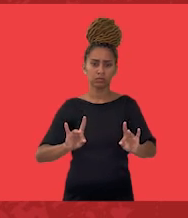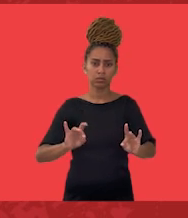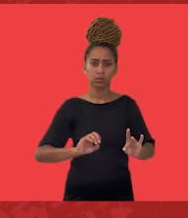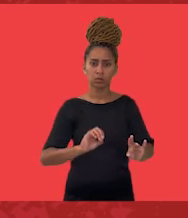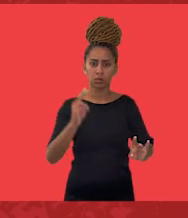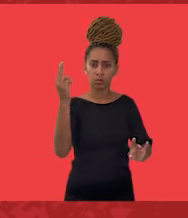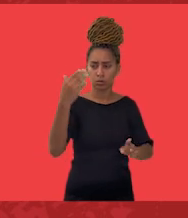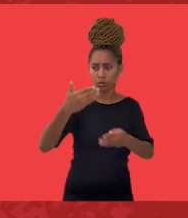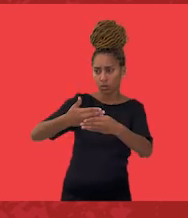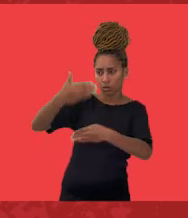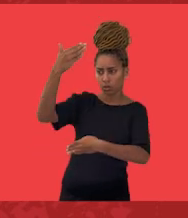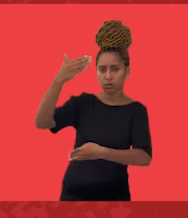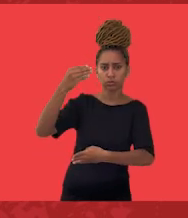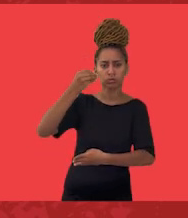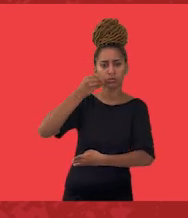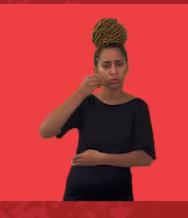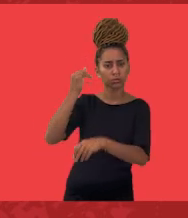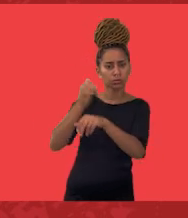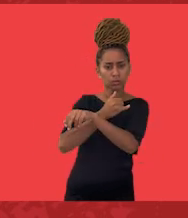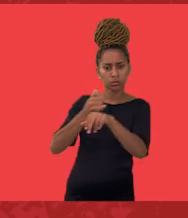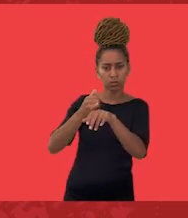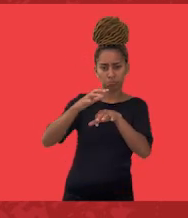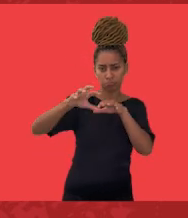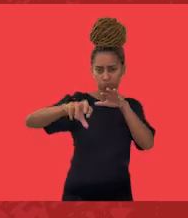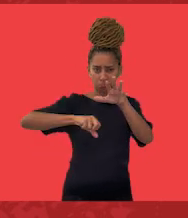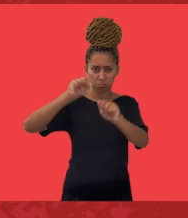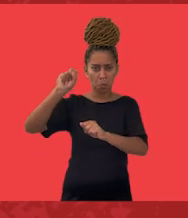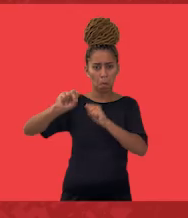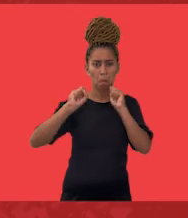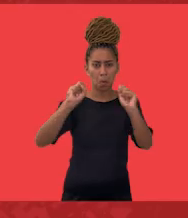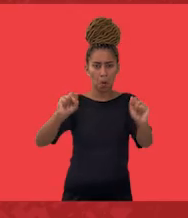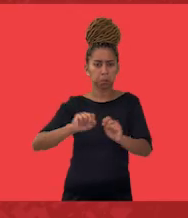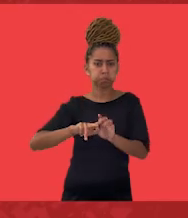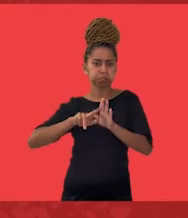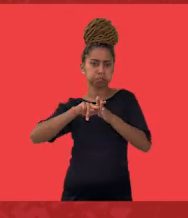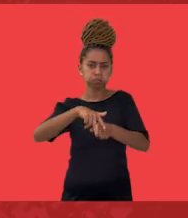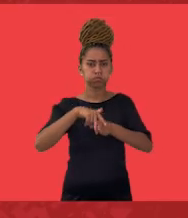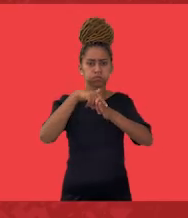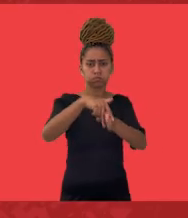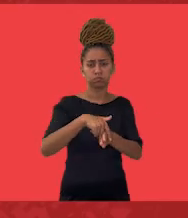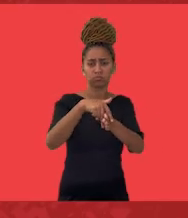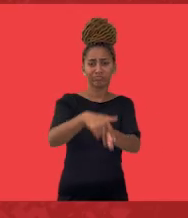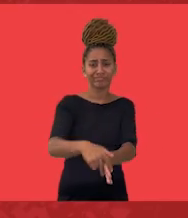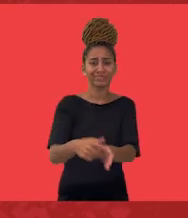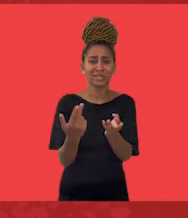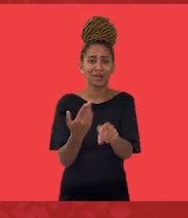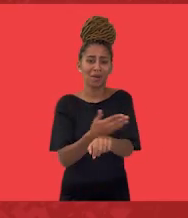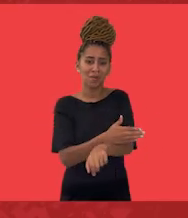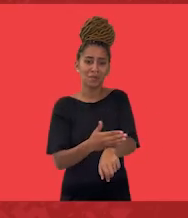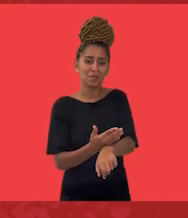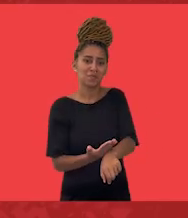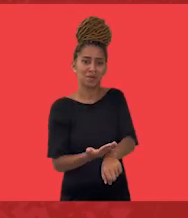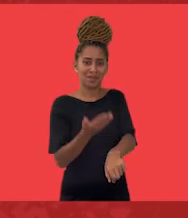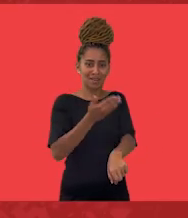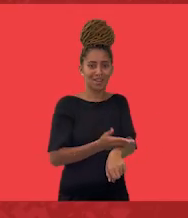Mais certeiro que os oráculos, completamente alinhado à maldição da